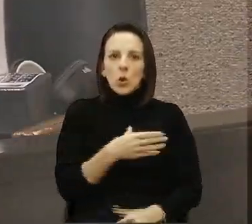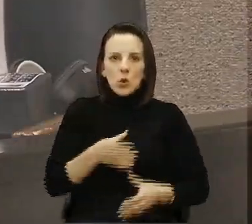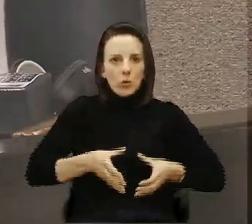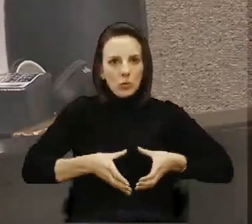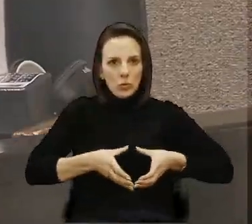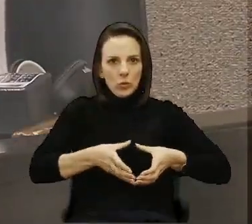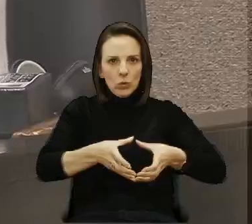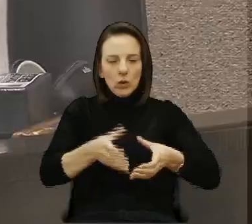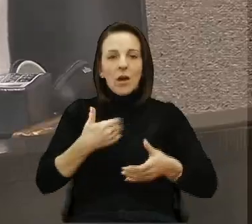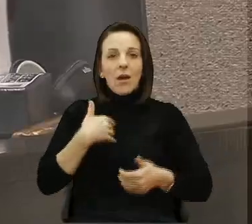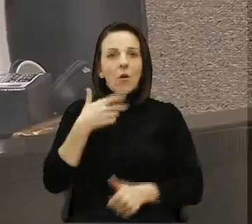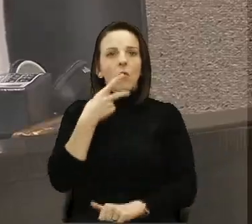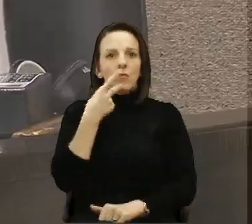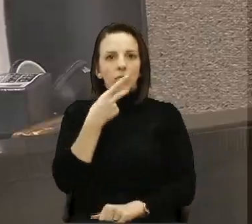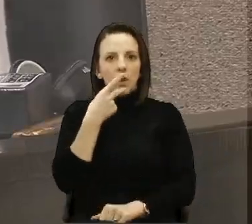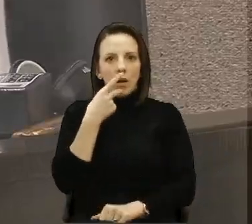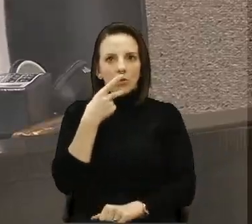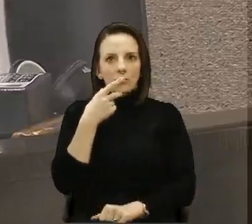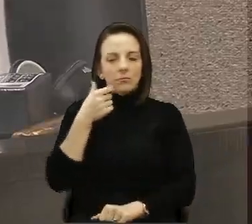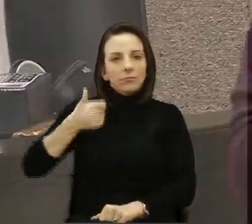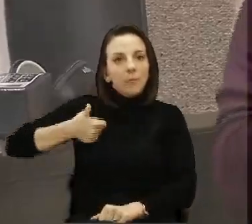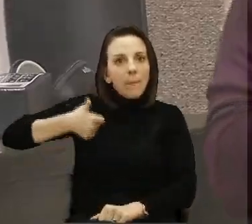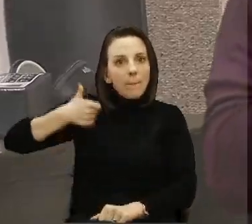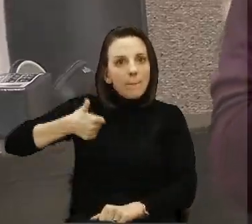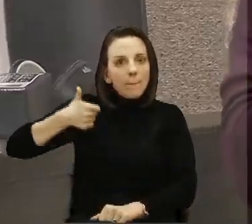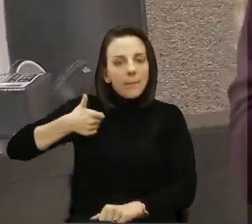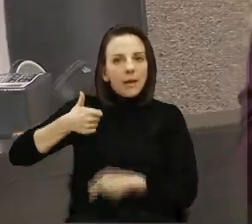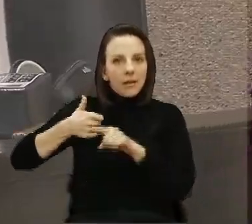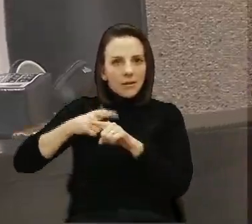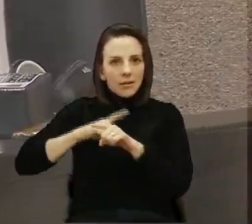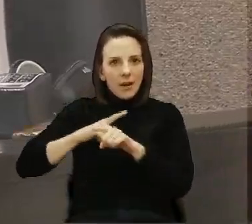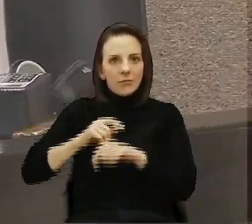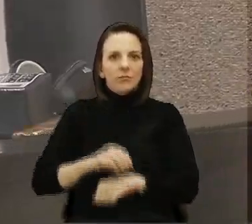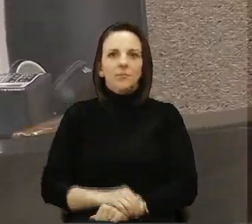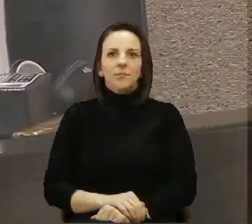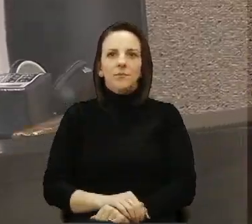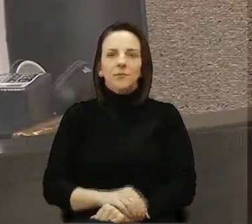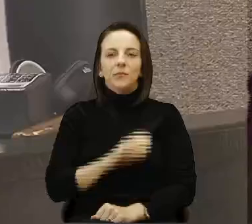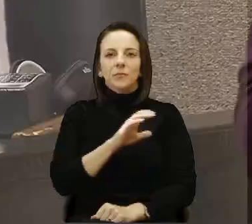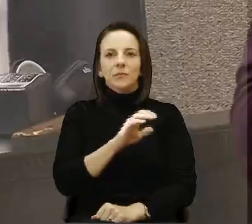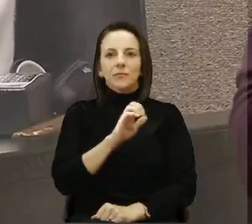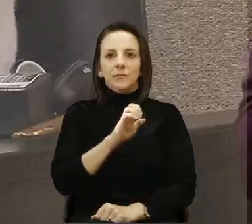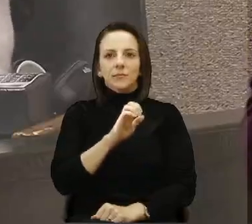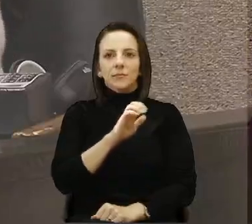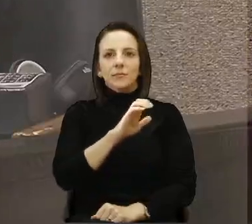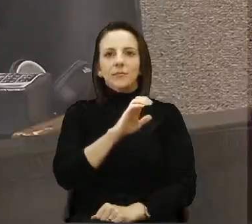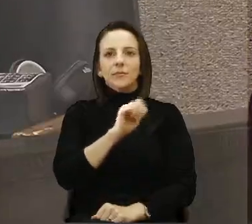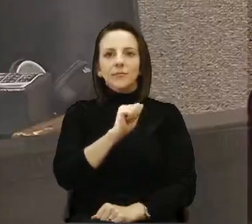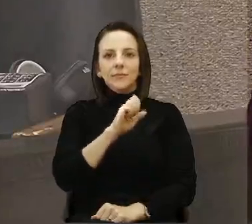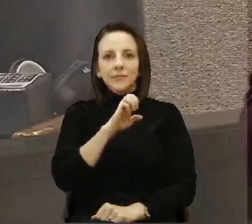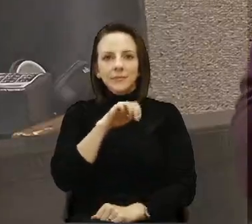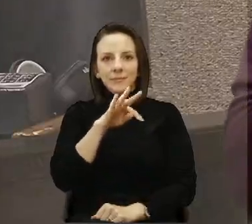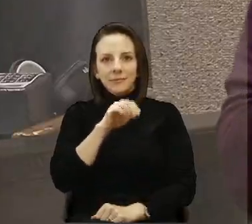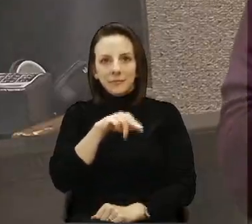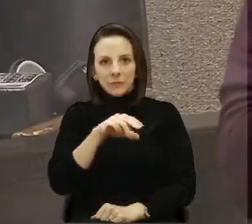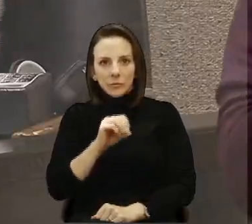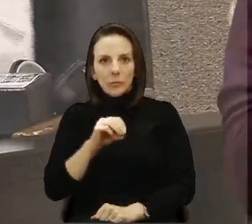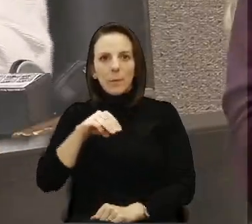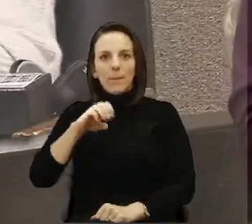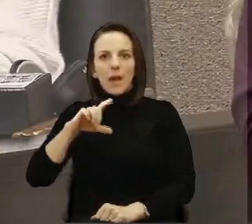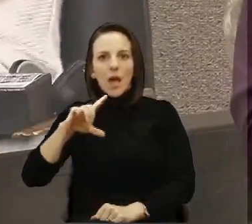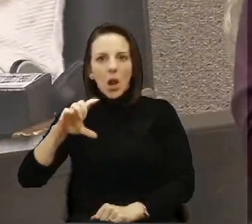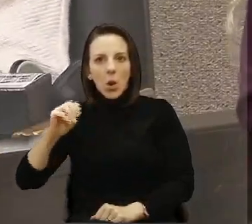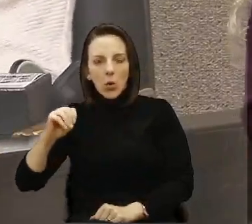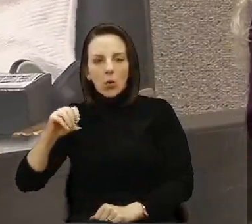falo aqui, a primeira que está elencada aqui, Caetano Melo Filho. Essa rua foi feita pela metade